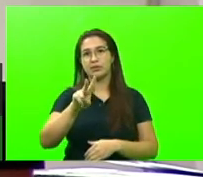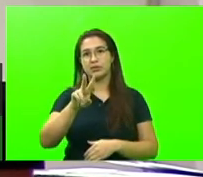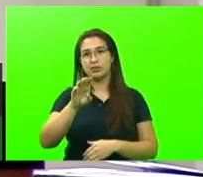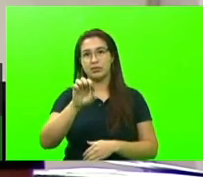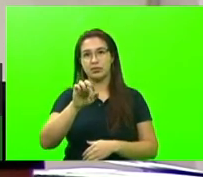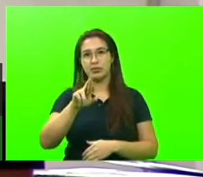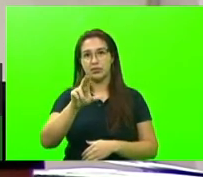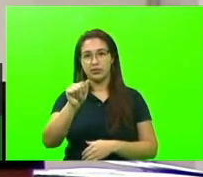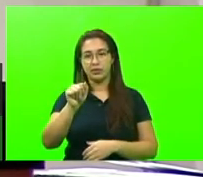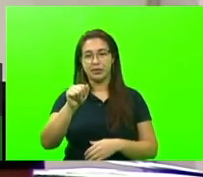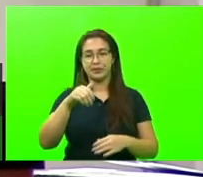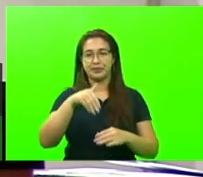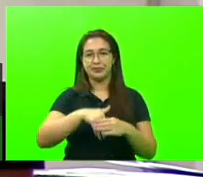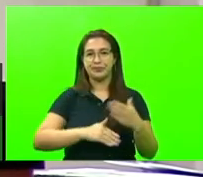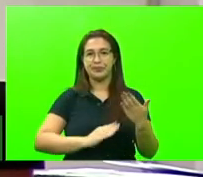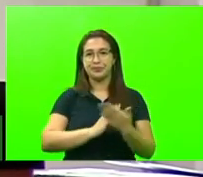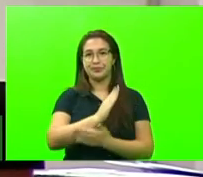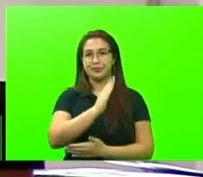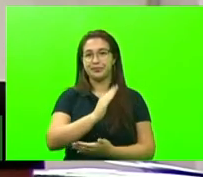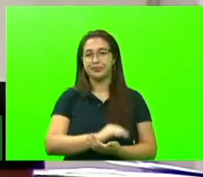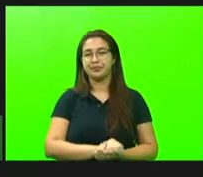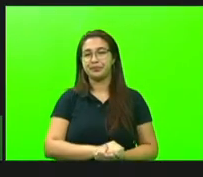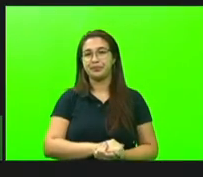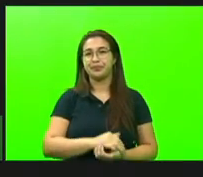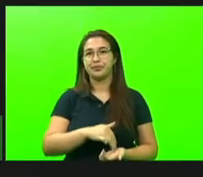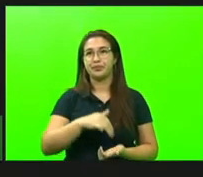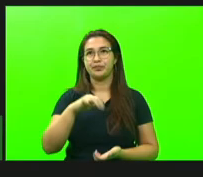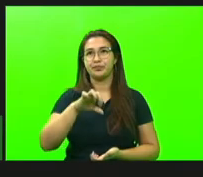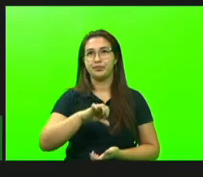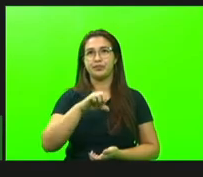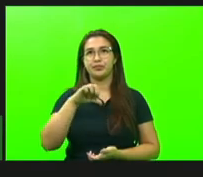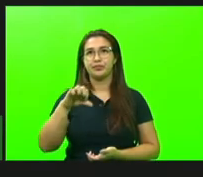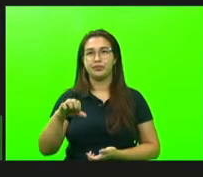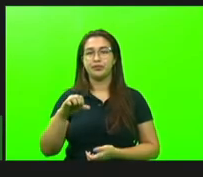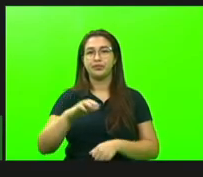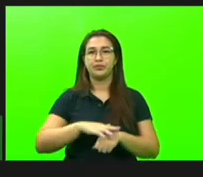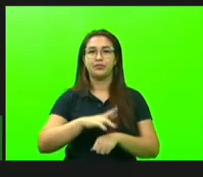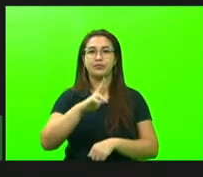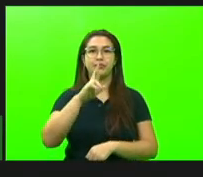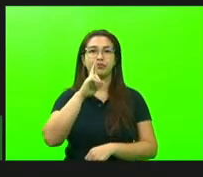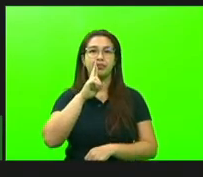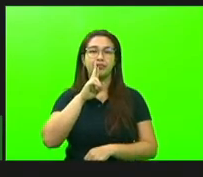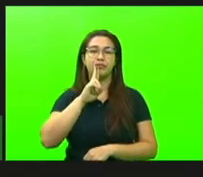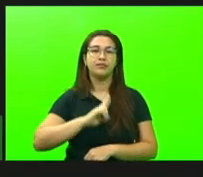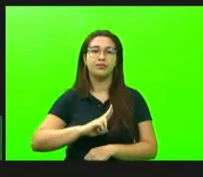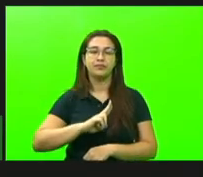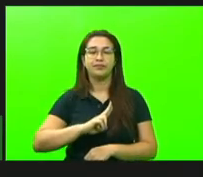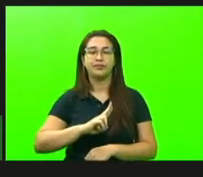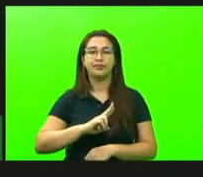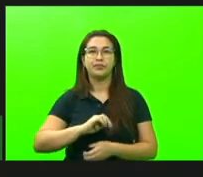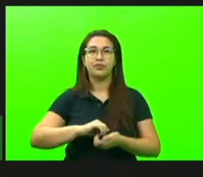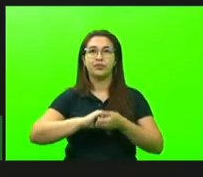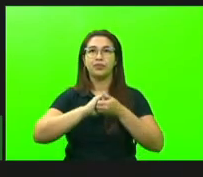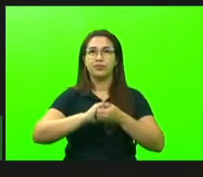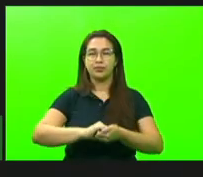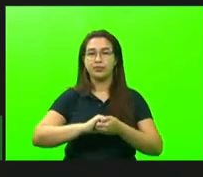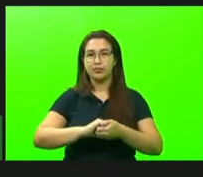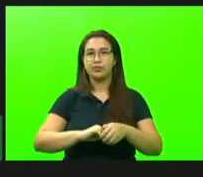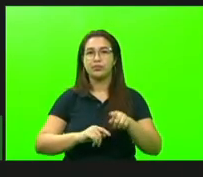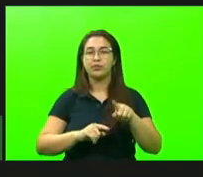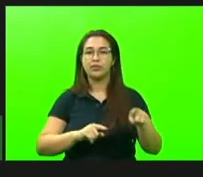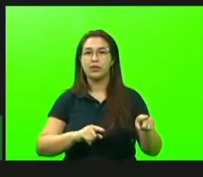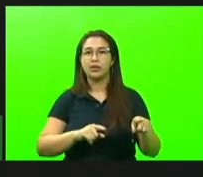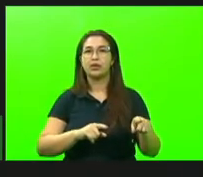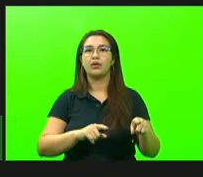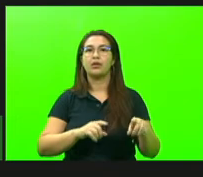Em votação, aprovado. Moção 99, deputado Ivan Nats, cumprimentando a Coordenadoria Regional